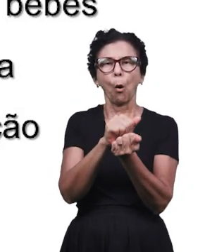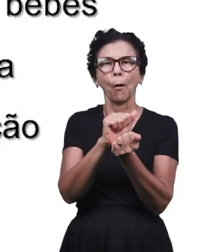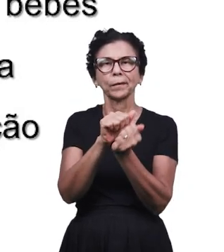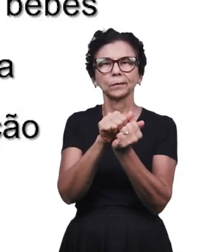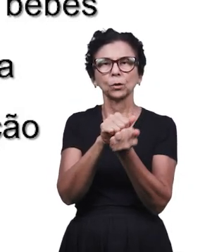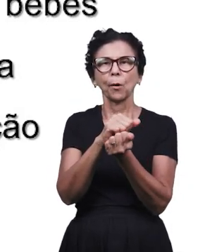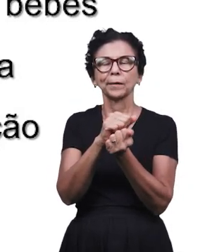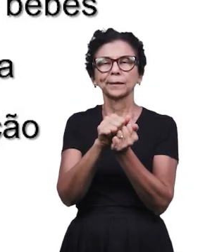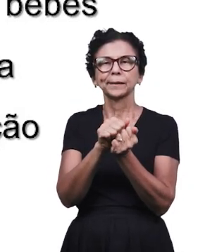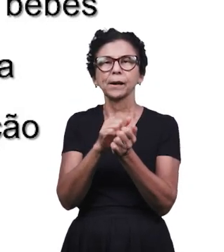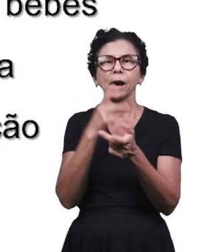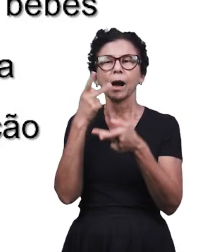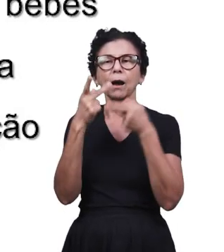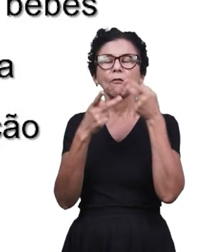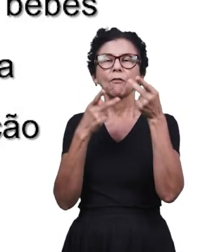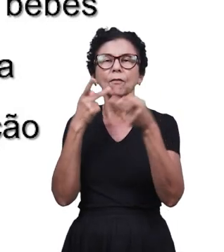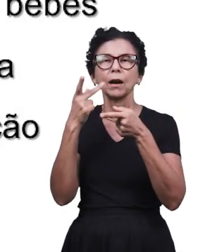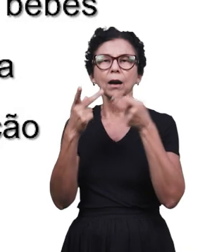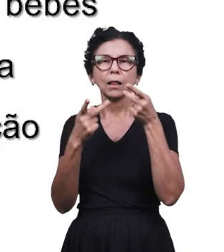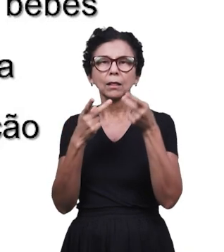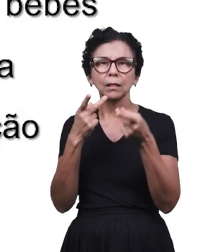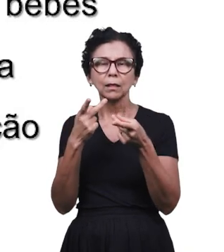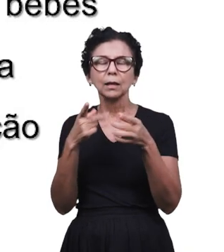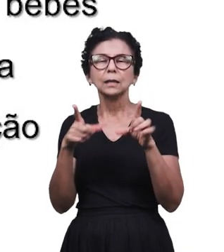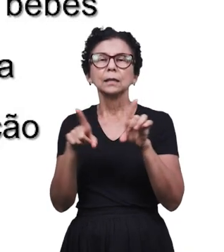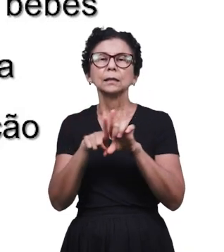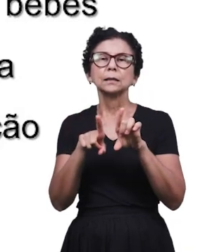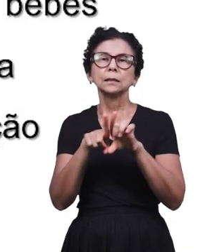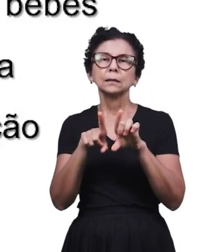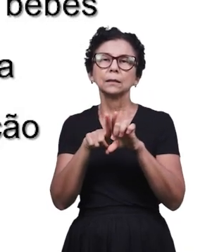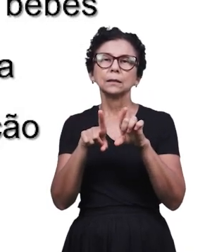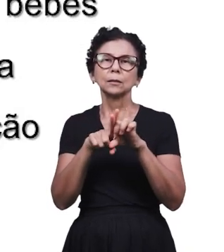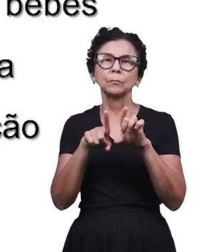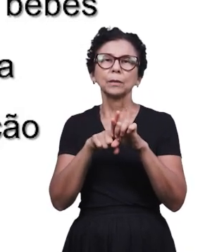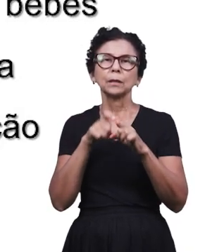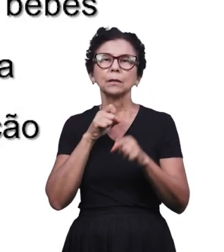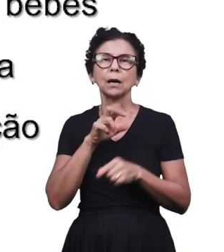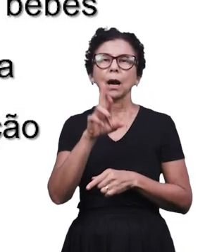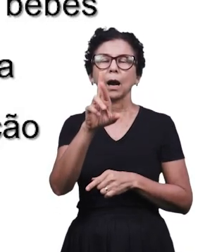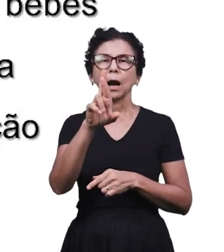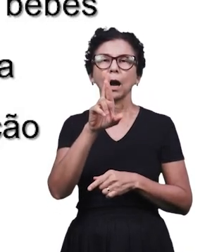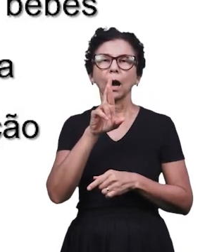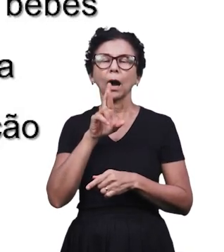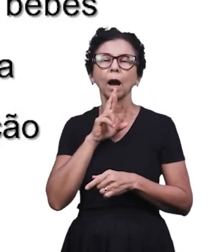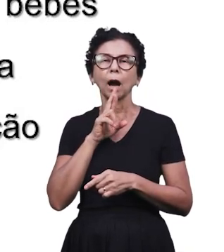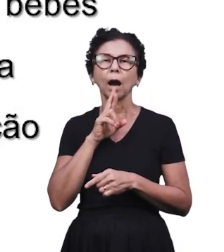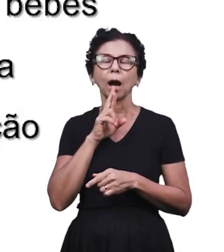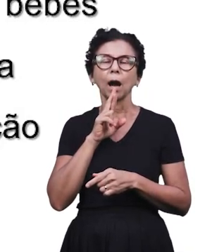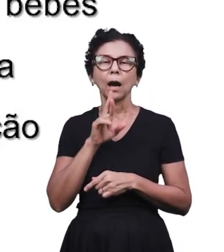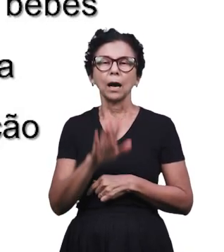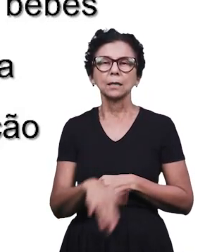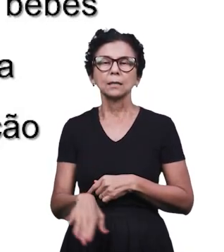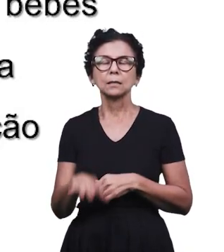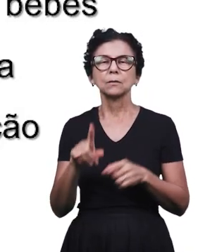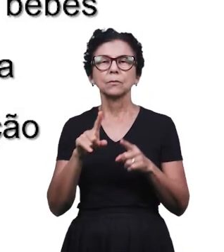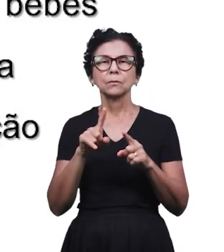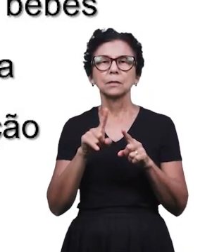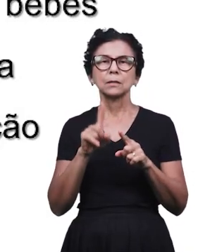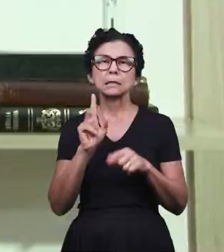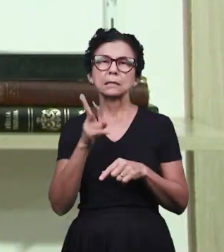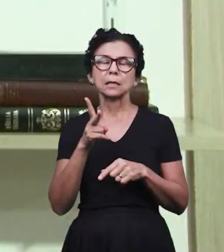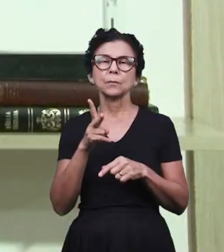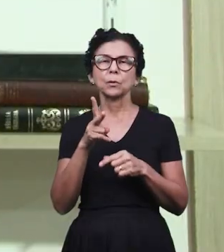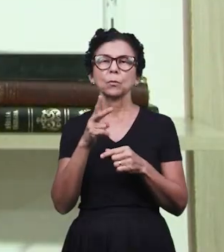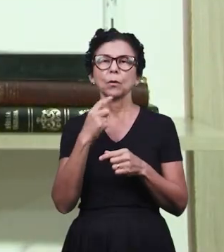menor respiração oral, porque essas crianças tendem a ficar com a boca mais aberta e respirar mais pela